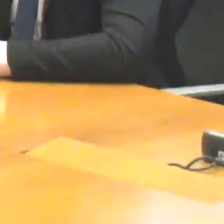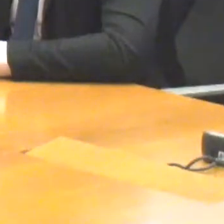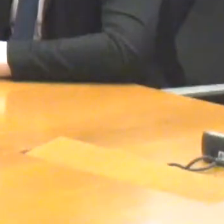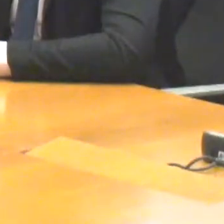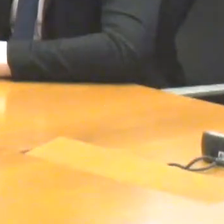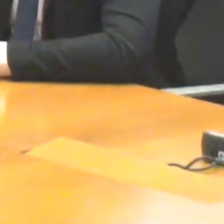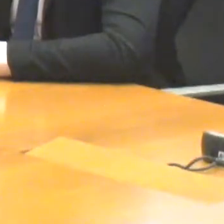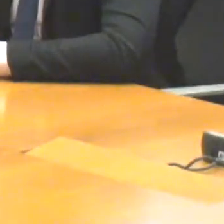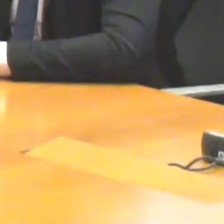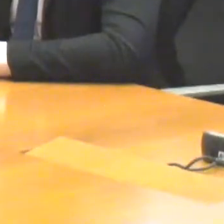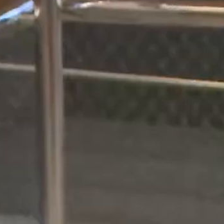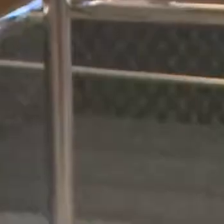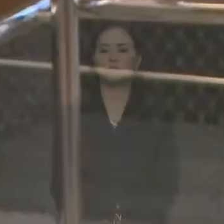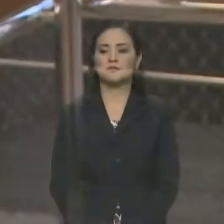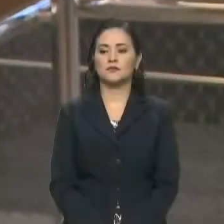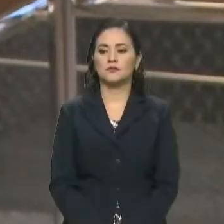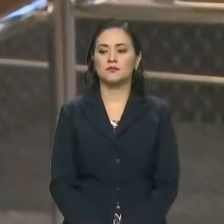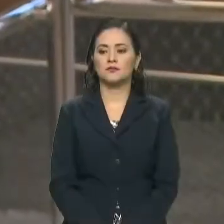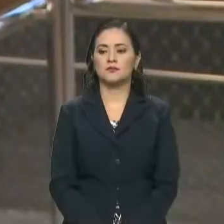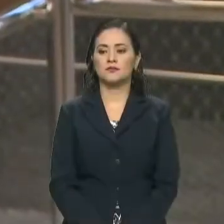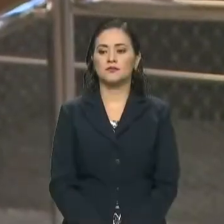Que Deus abençoe todos nós.